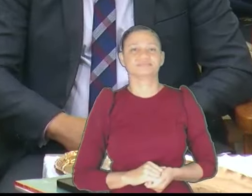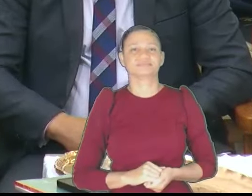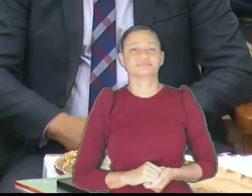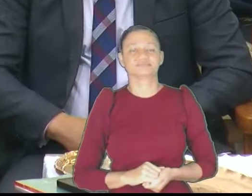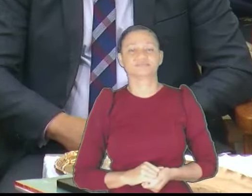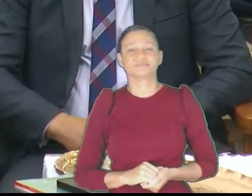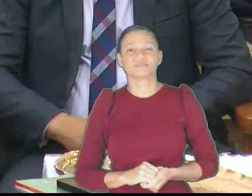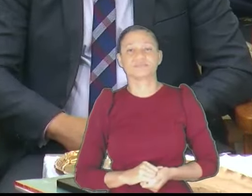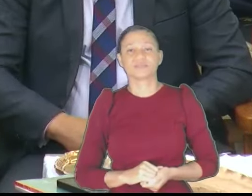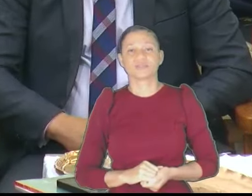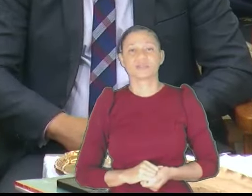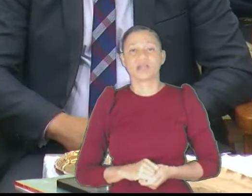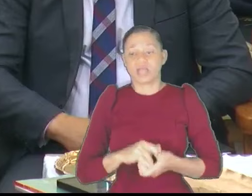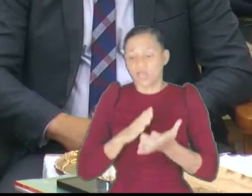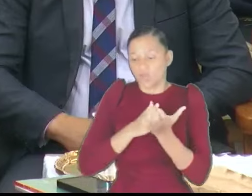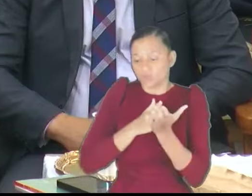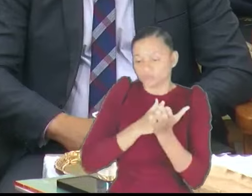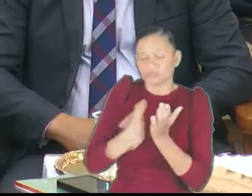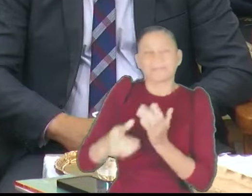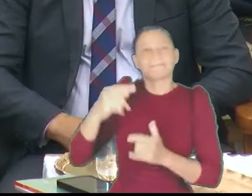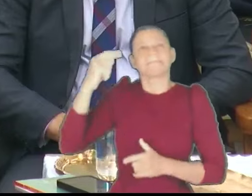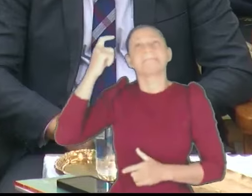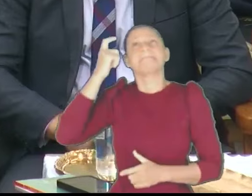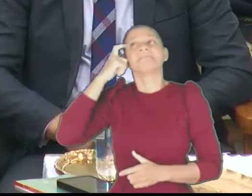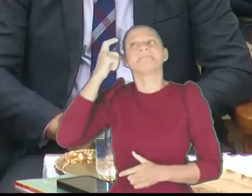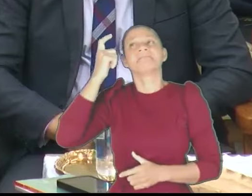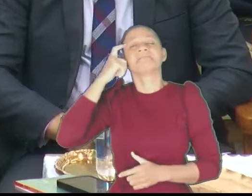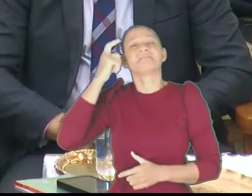O desviado pensa que é associação de amigo de bairro.